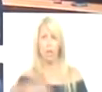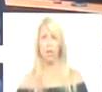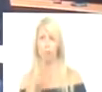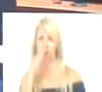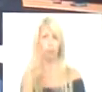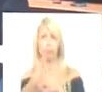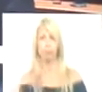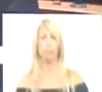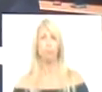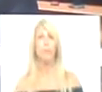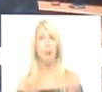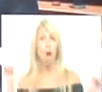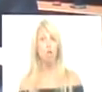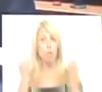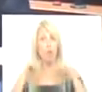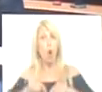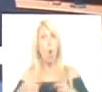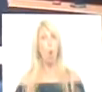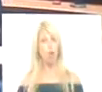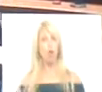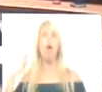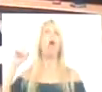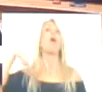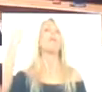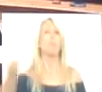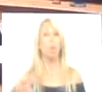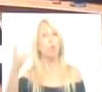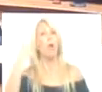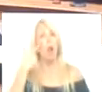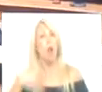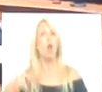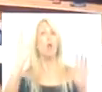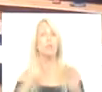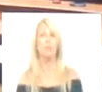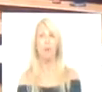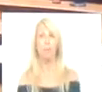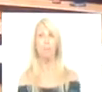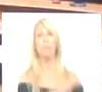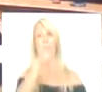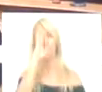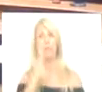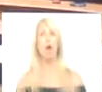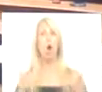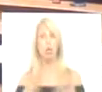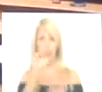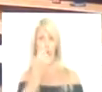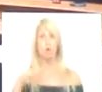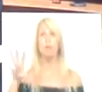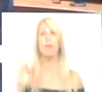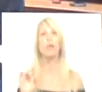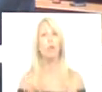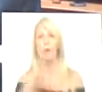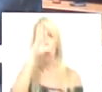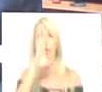para sobreviver no imediato e depois se verá, pois tem já a profunda convicção que o orçamento de 2014, esse já não será